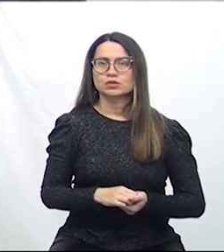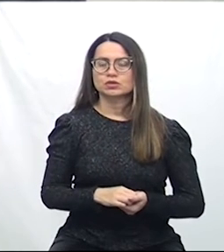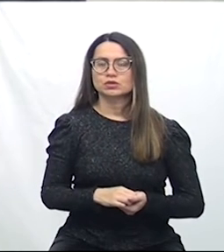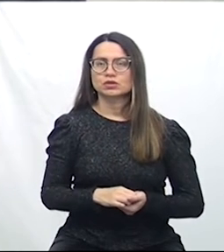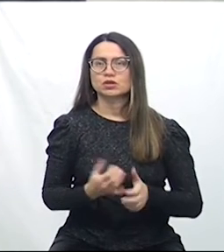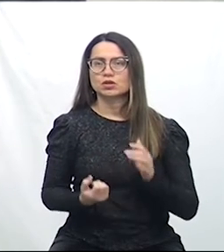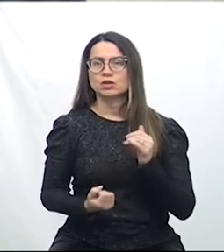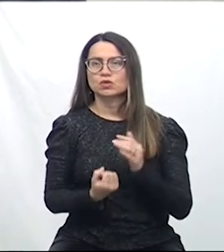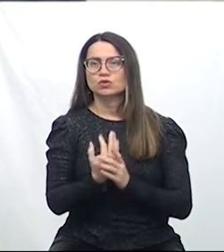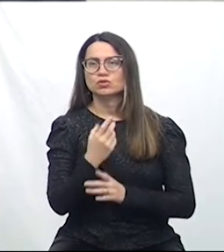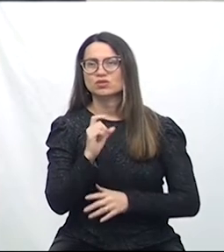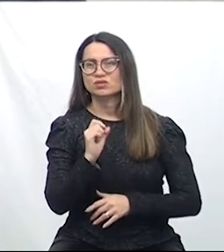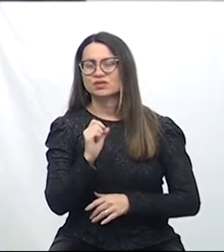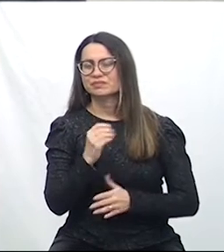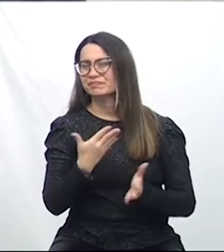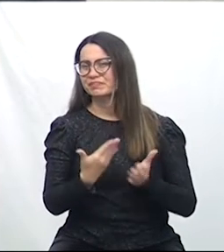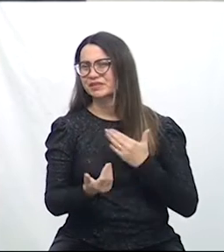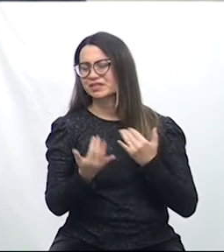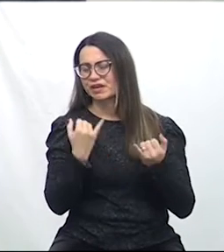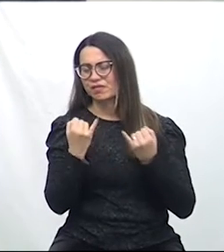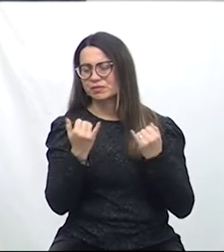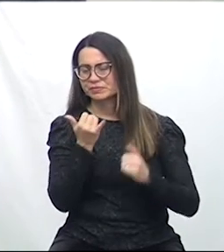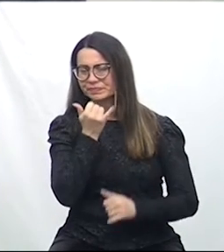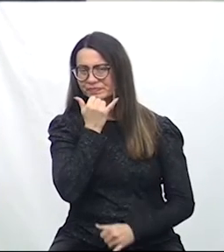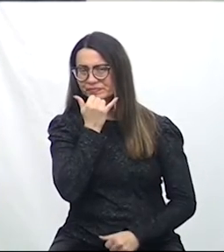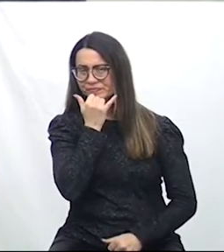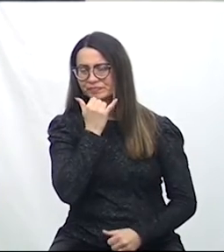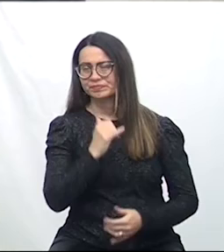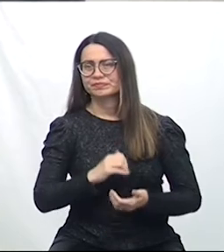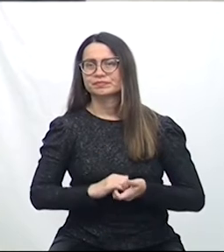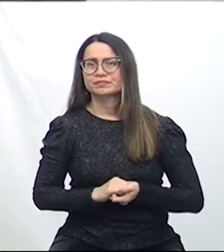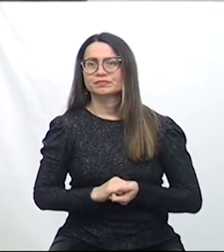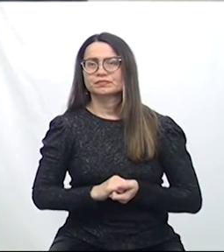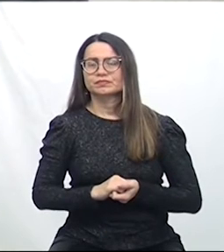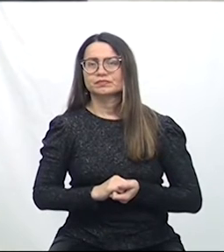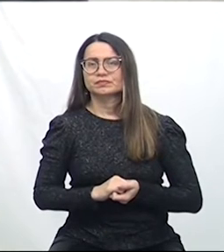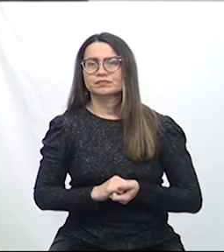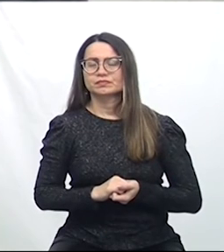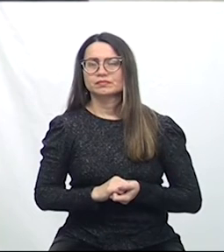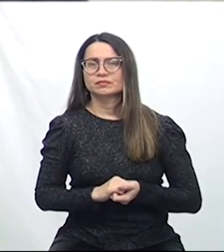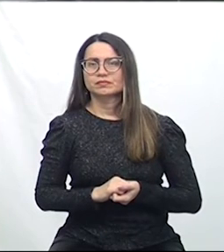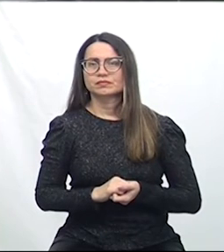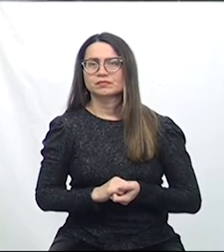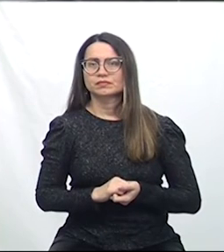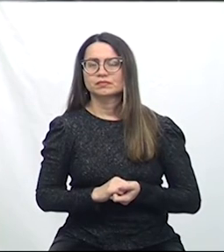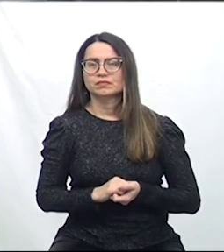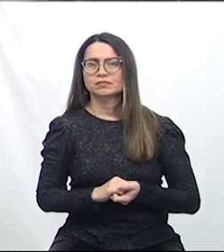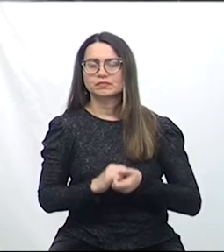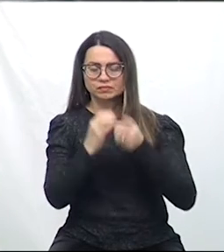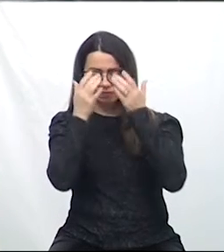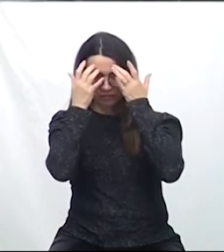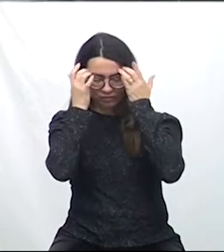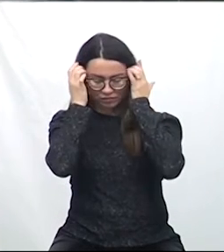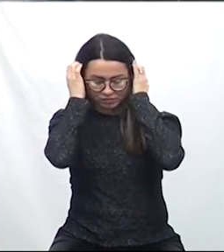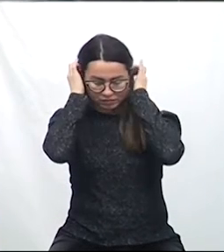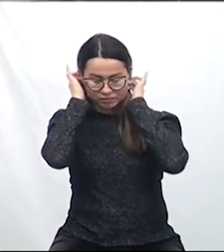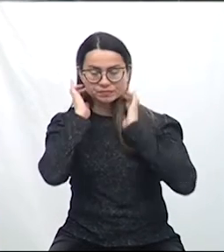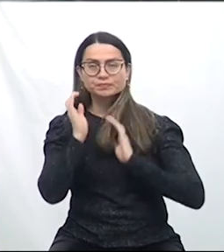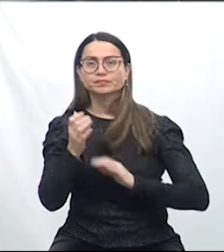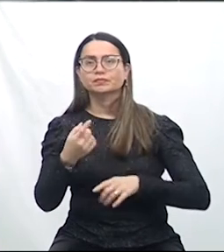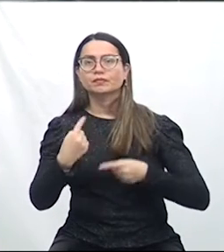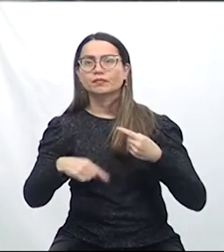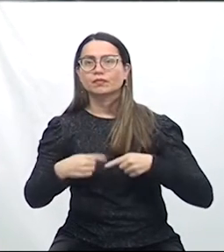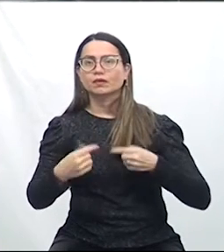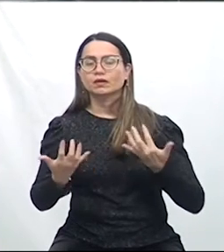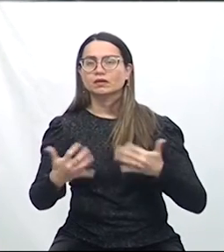Leonardo Bialek, de frente ao condomínio Bosques de Santa Clara, bairro Imigrante. O requerimento está em discussão. Não havendo quem queira